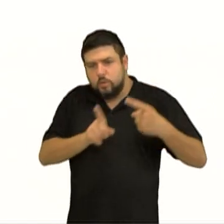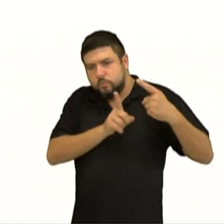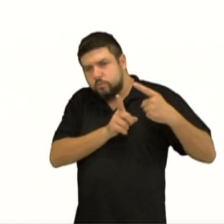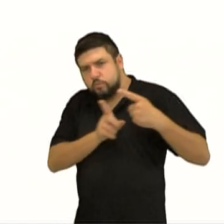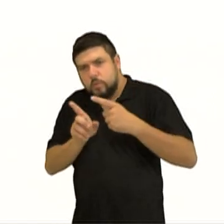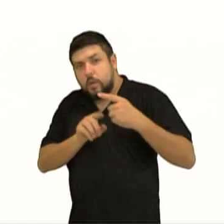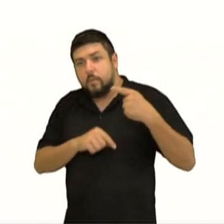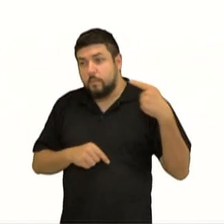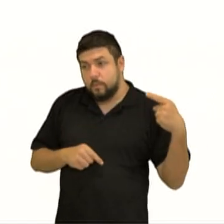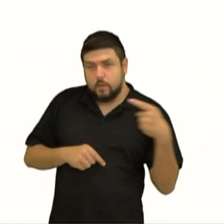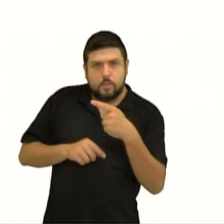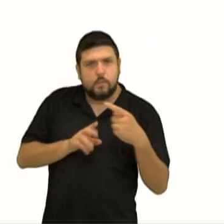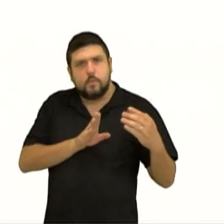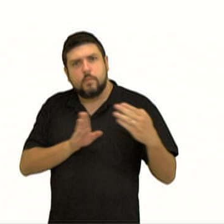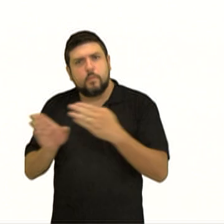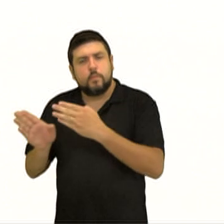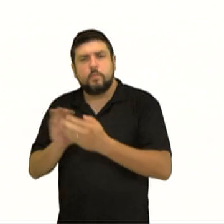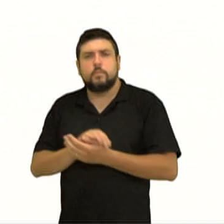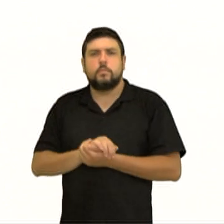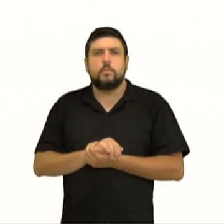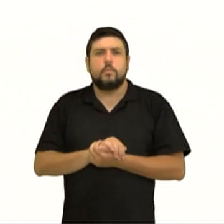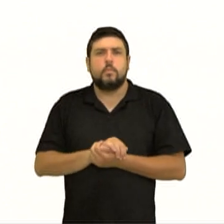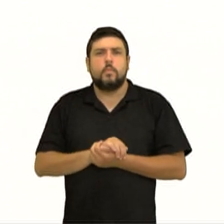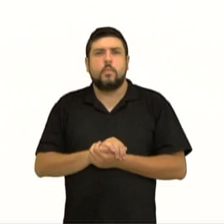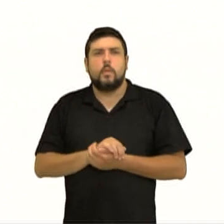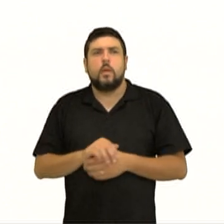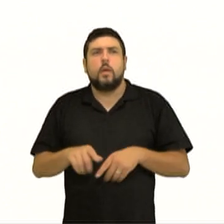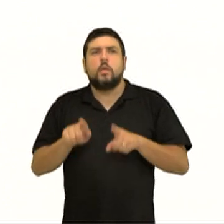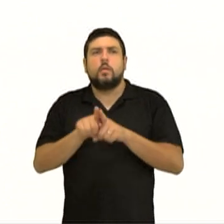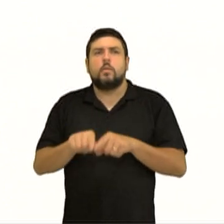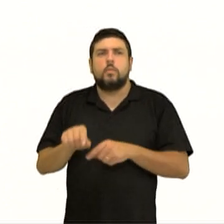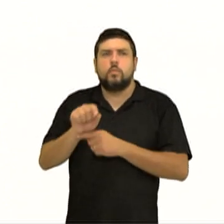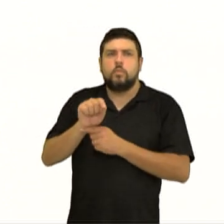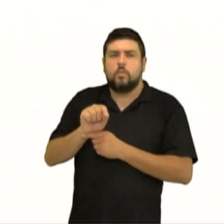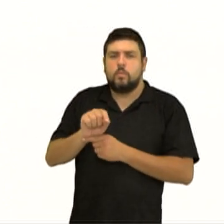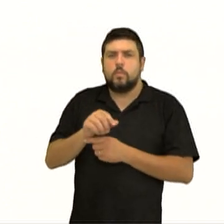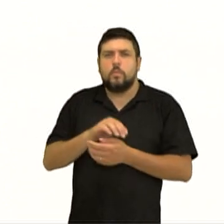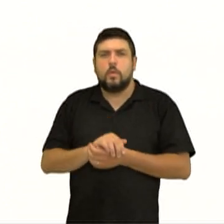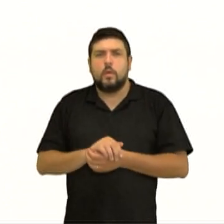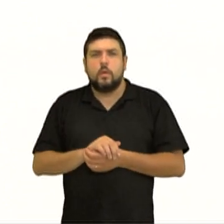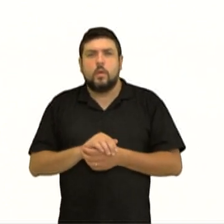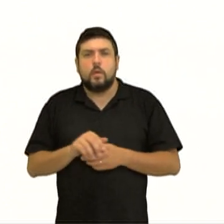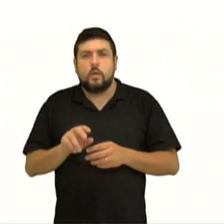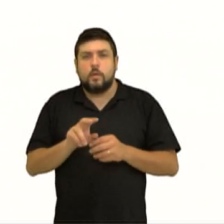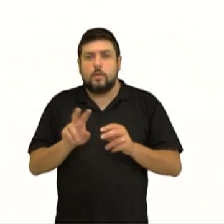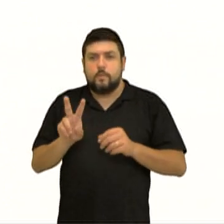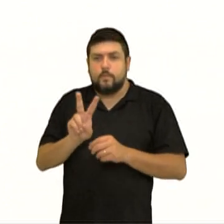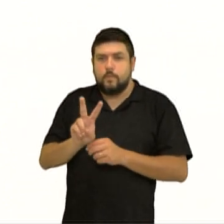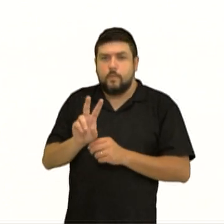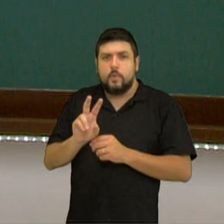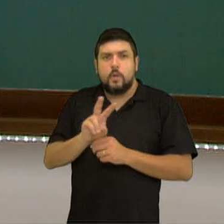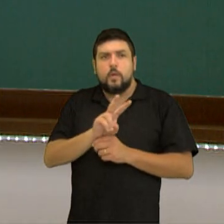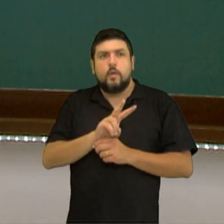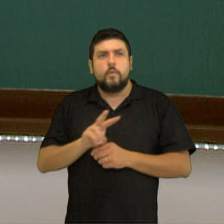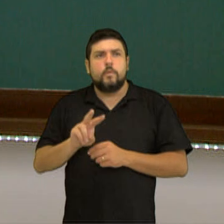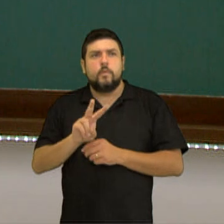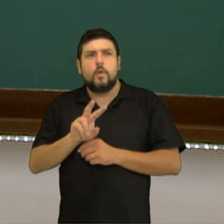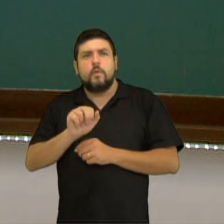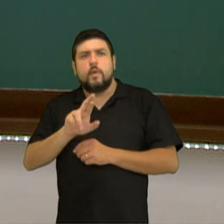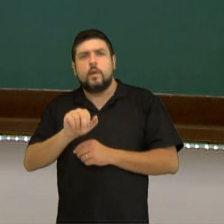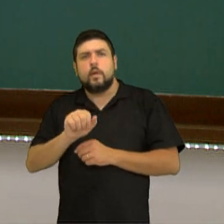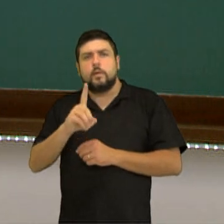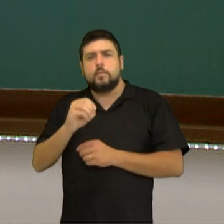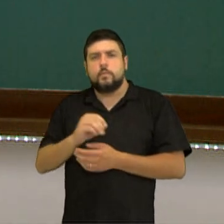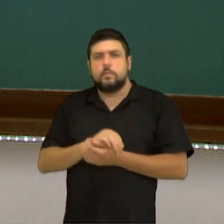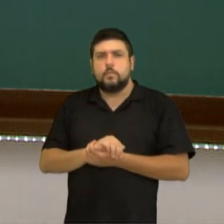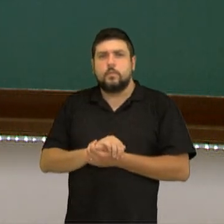que lembrar também sobre o movimento acelerado retrógrado. Representa o quê? Quando você tem aqui uma velocidade